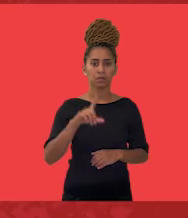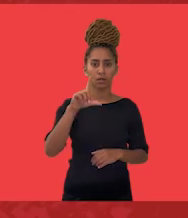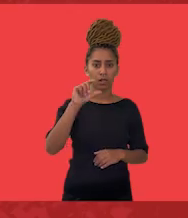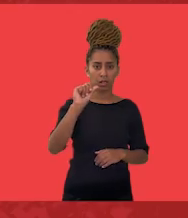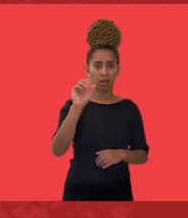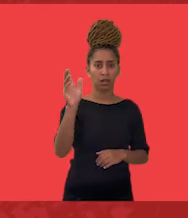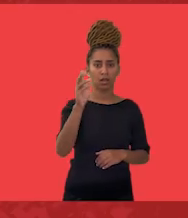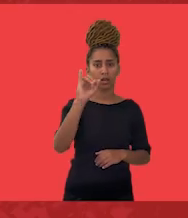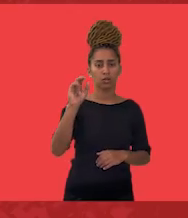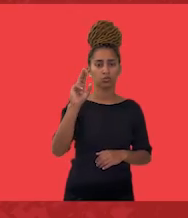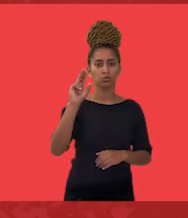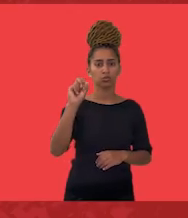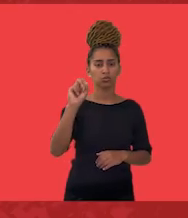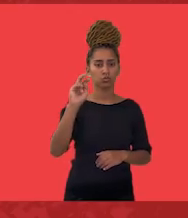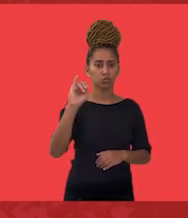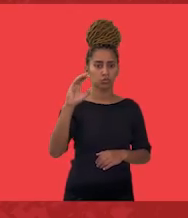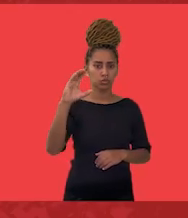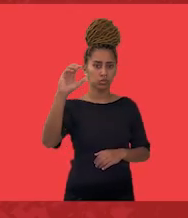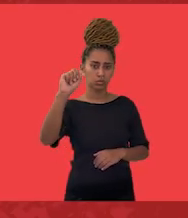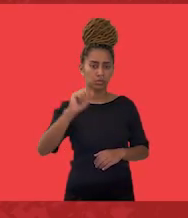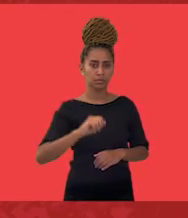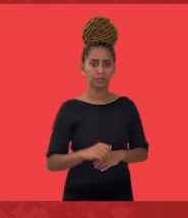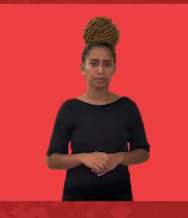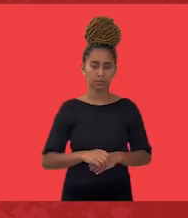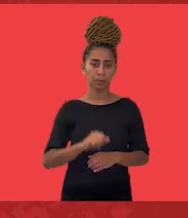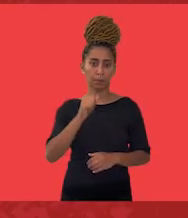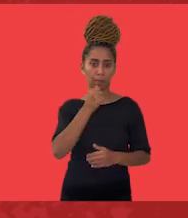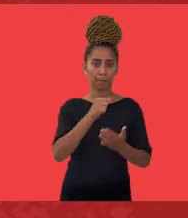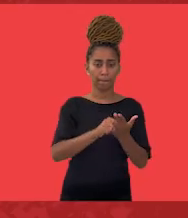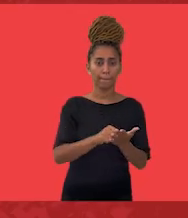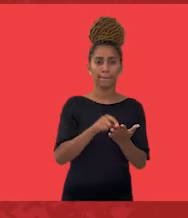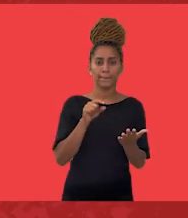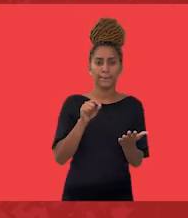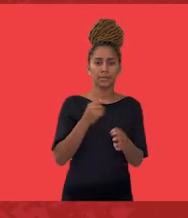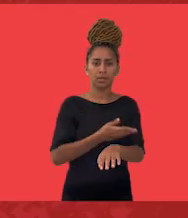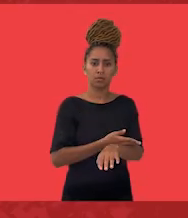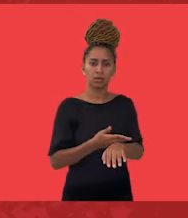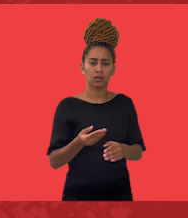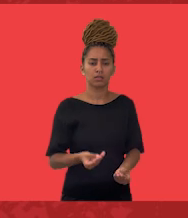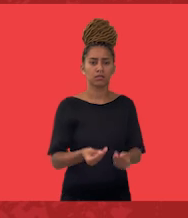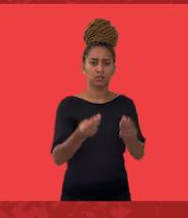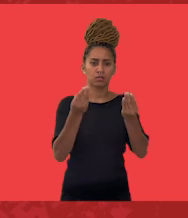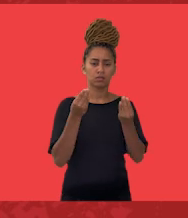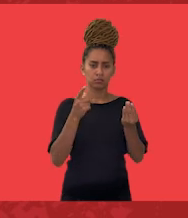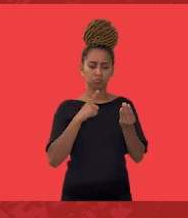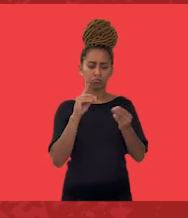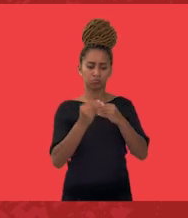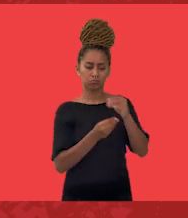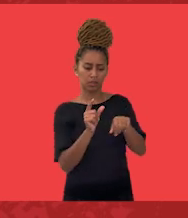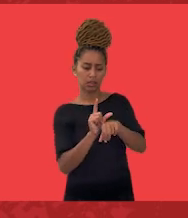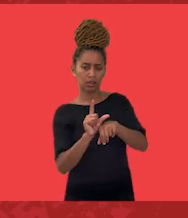quente, profundidade translúcida. No céu, queima vagarosa a delicada